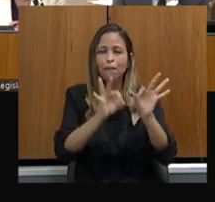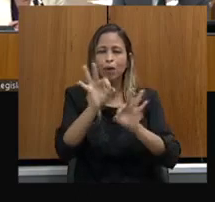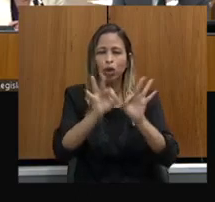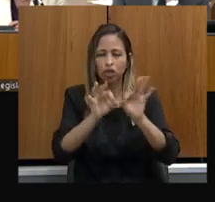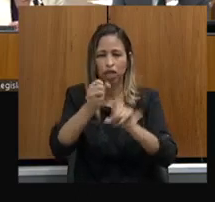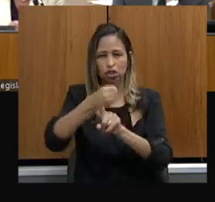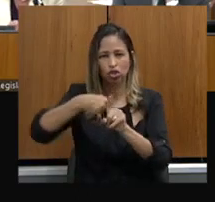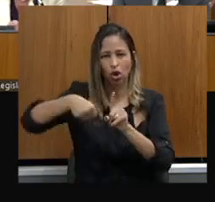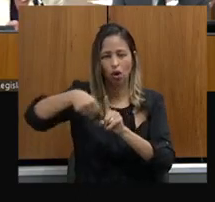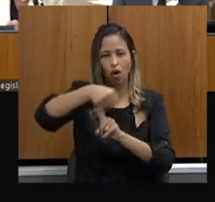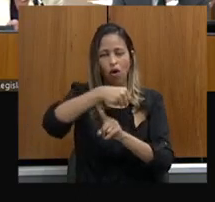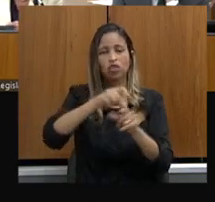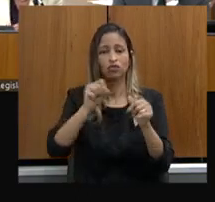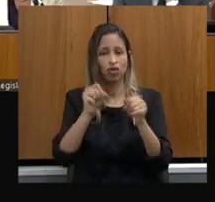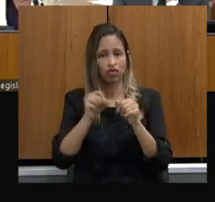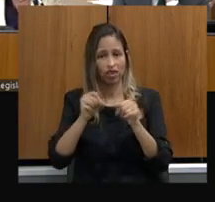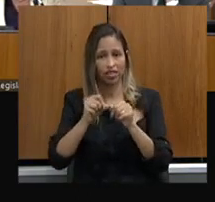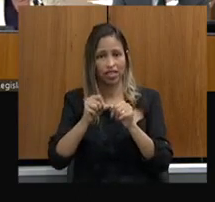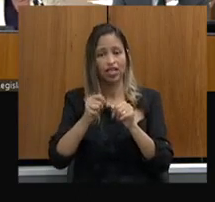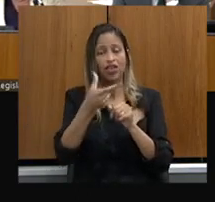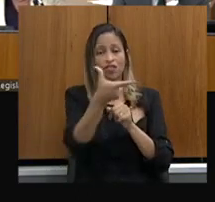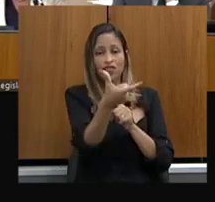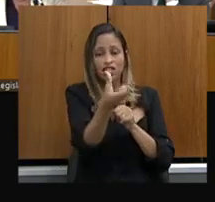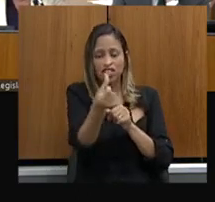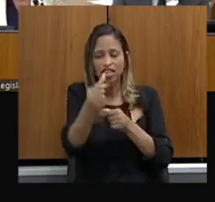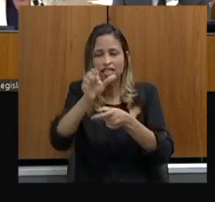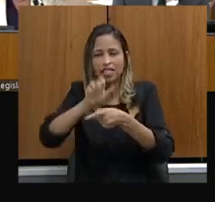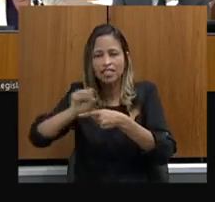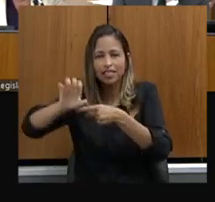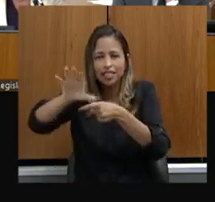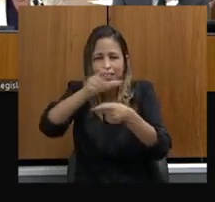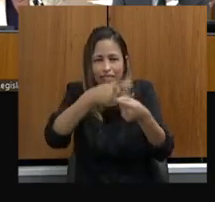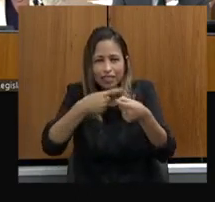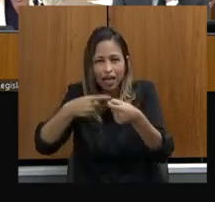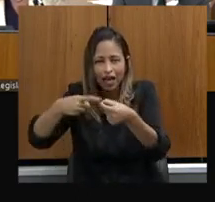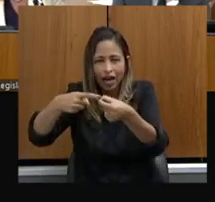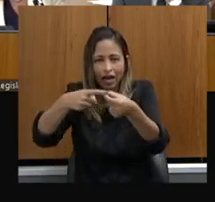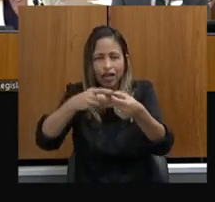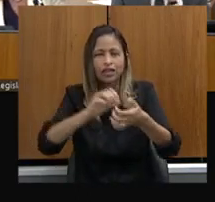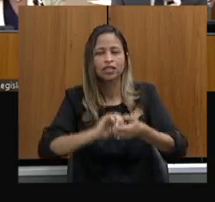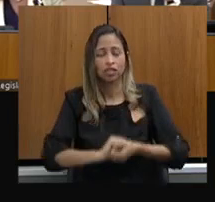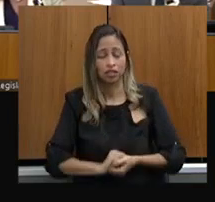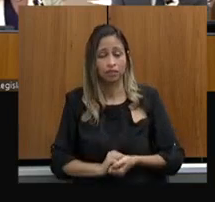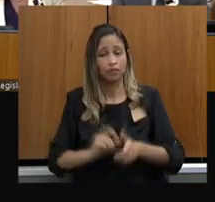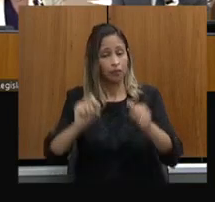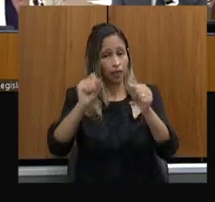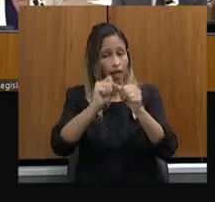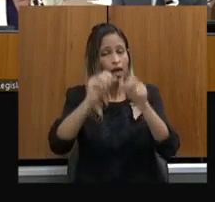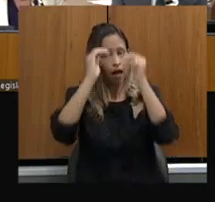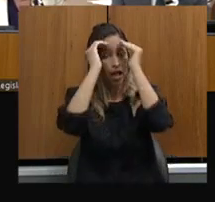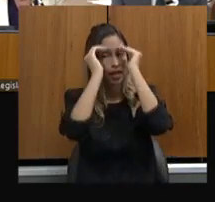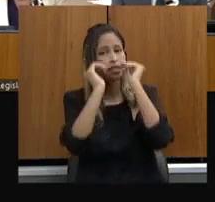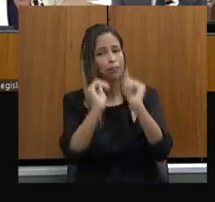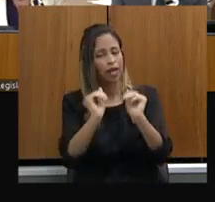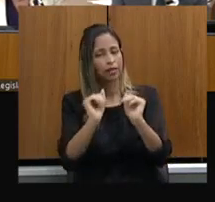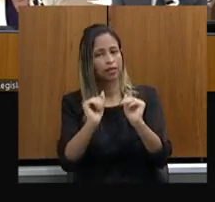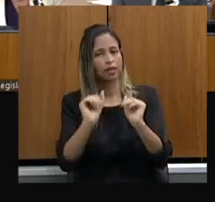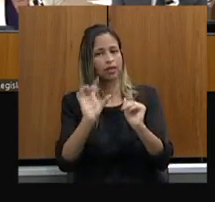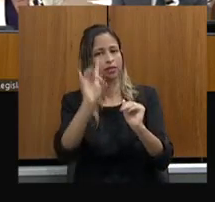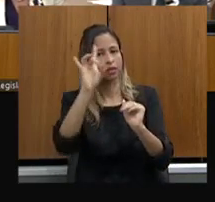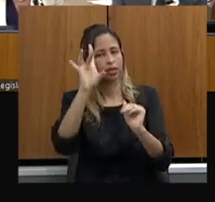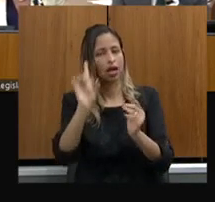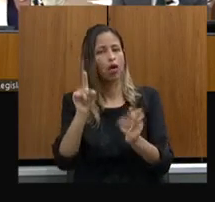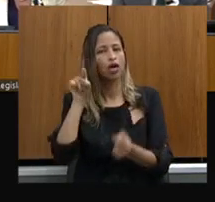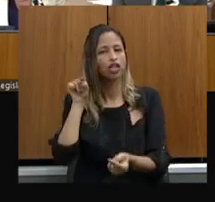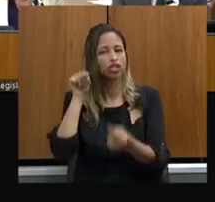socioeconômicos a serem executados nesses 26 municípios essa então essa execução ela respeita a priorização dos